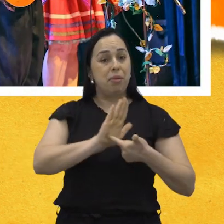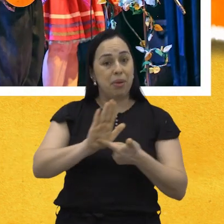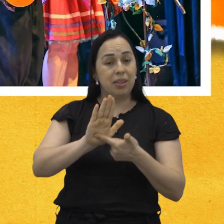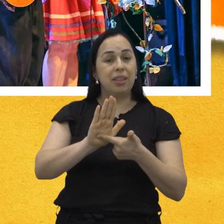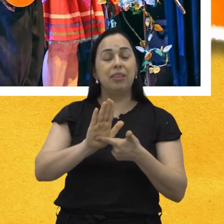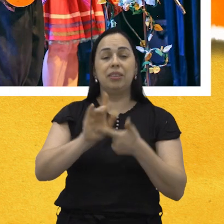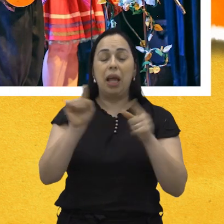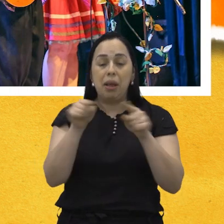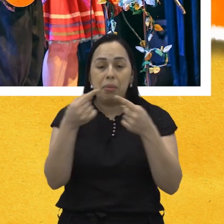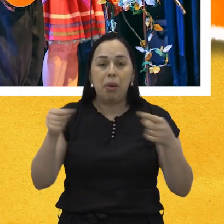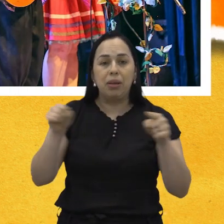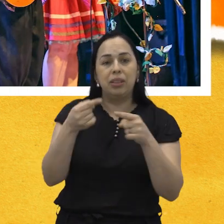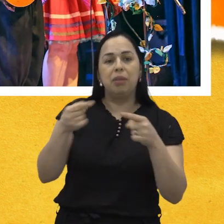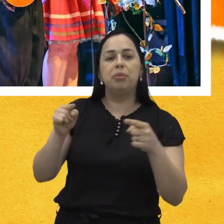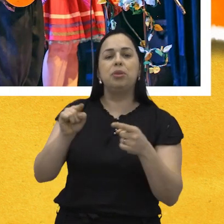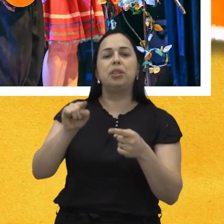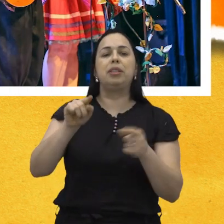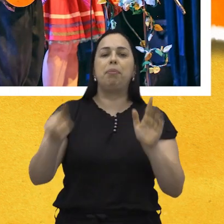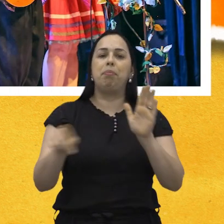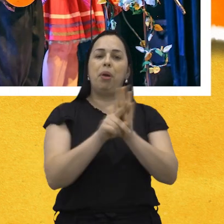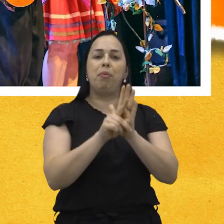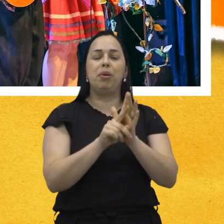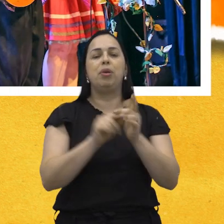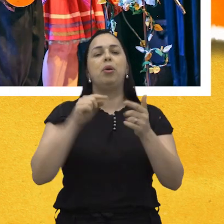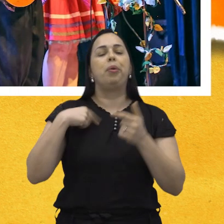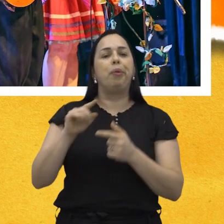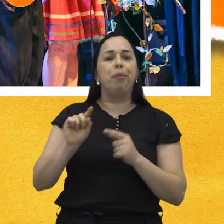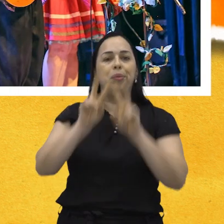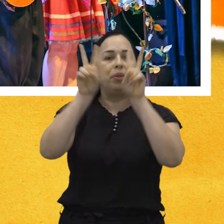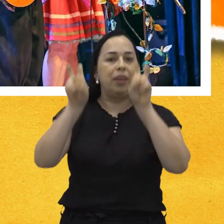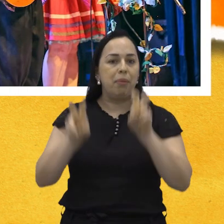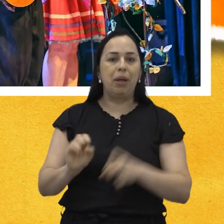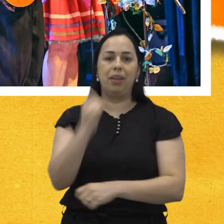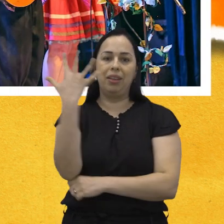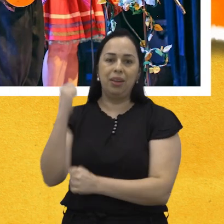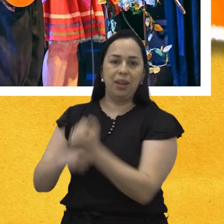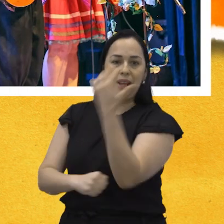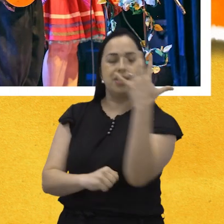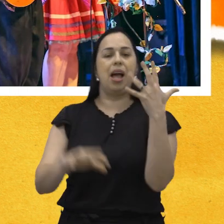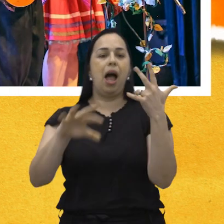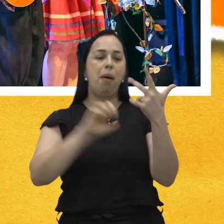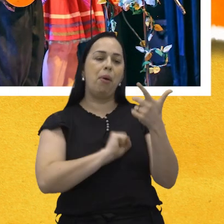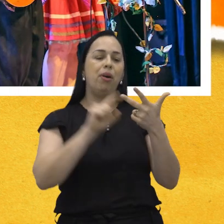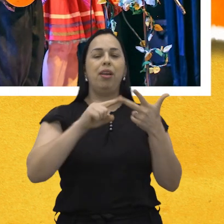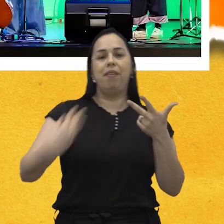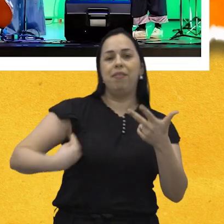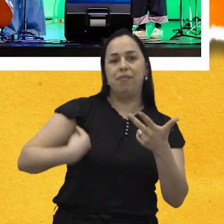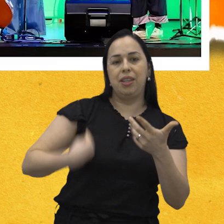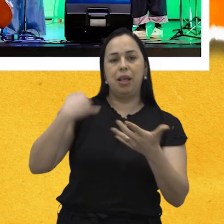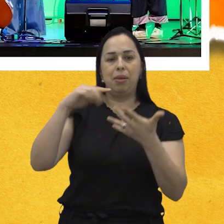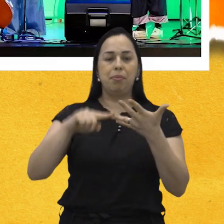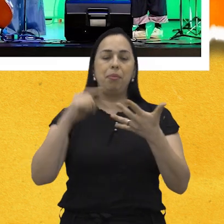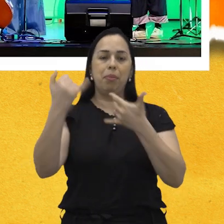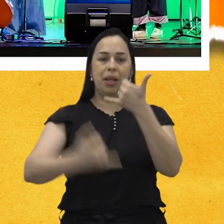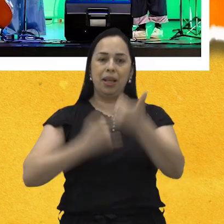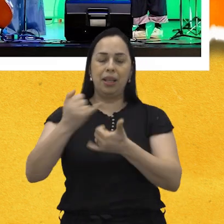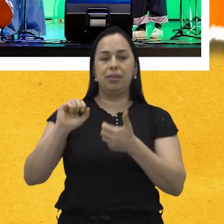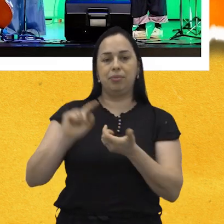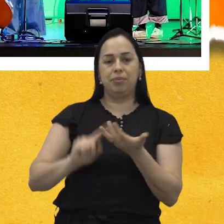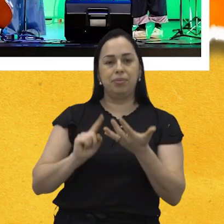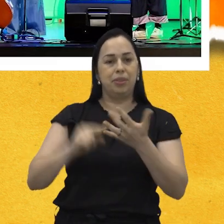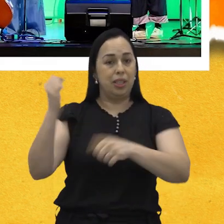A apresentação terá composições autorais que abordam temas como natureza, amor, vida, brincadeiras